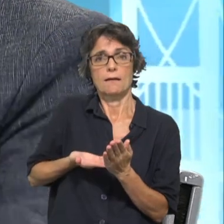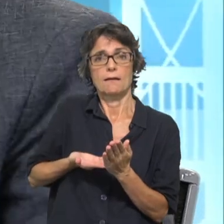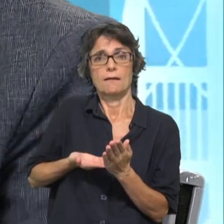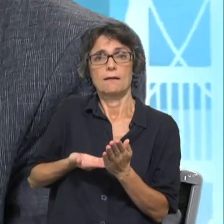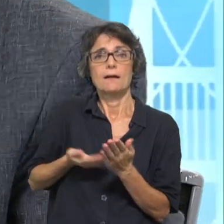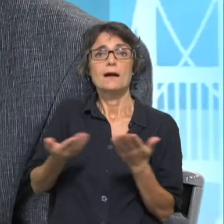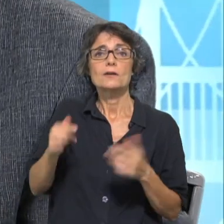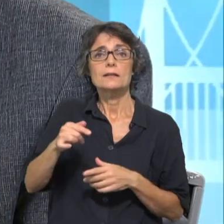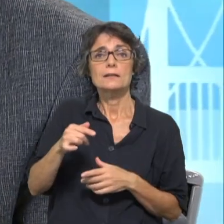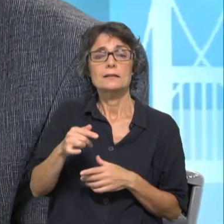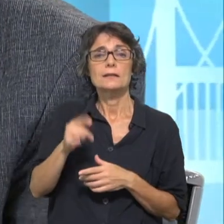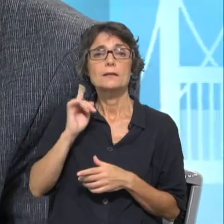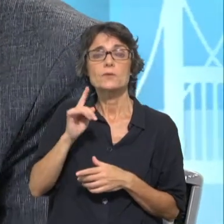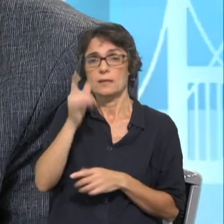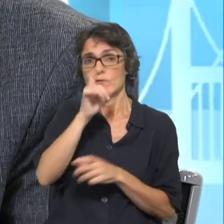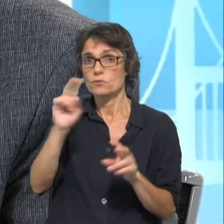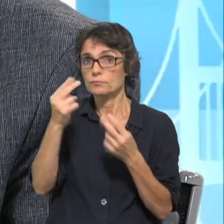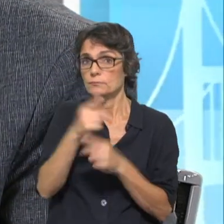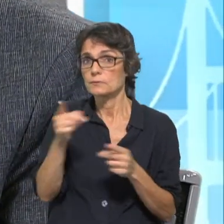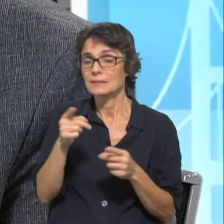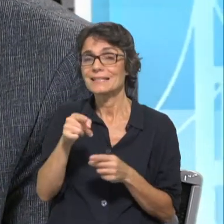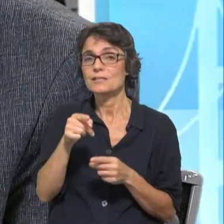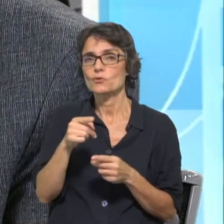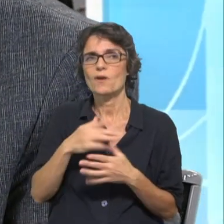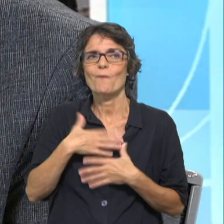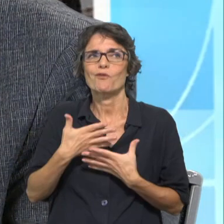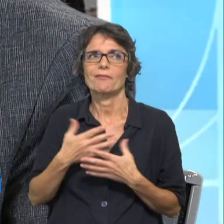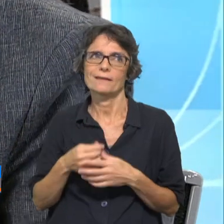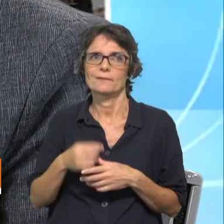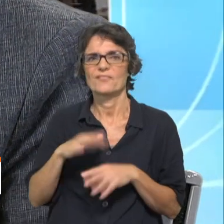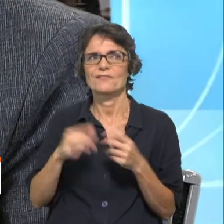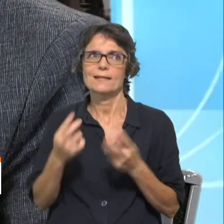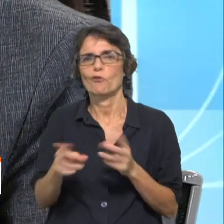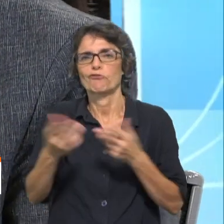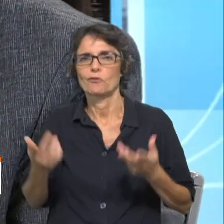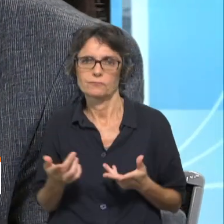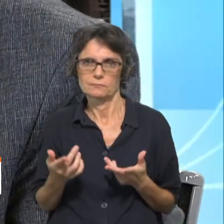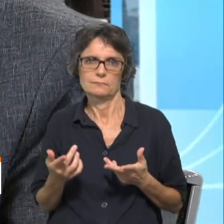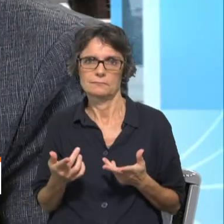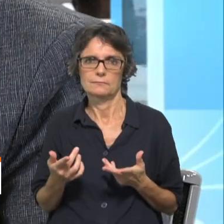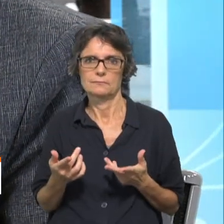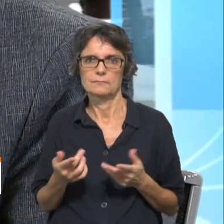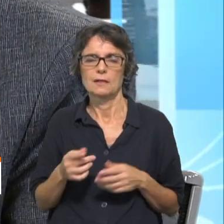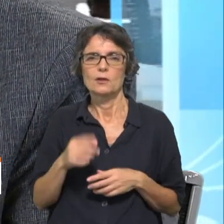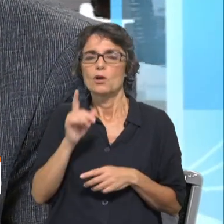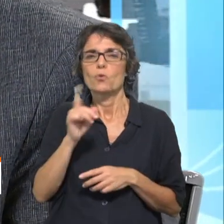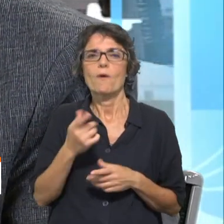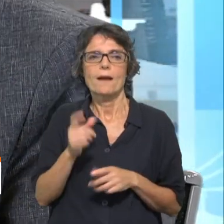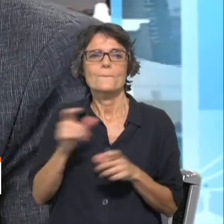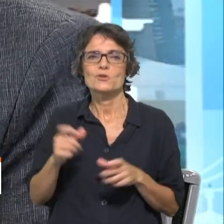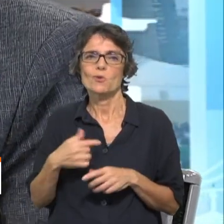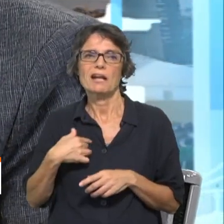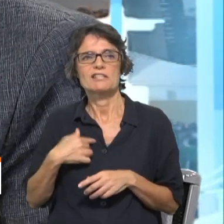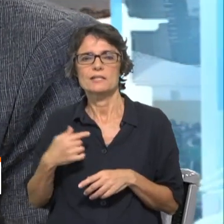O que é importante é que quem está a ouvir perceba que isto não é um capricho. Não foi um grupo de sócios que se juntou, que invadiu